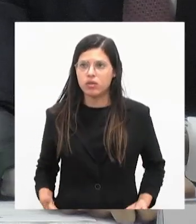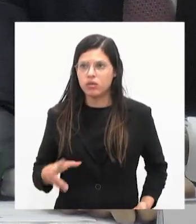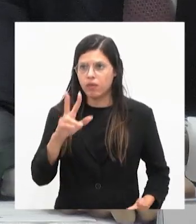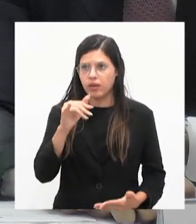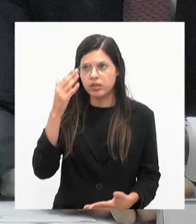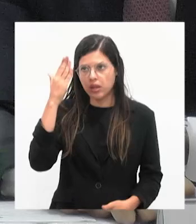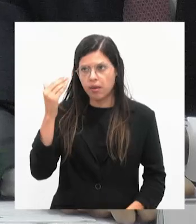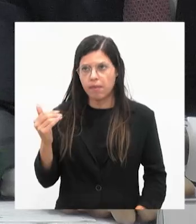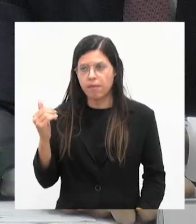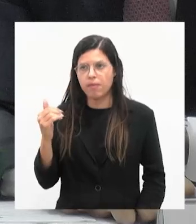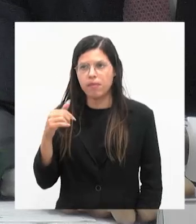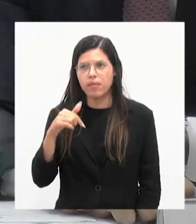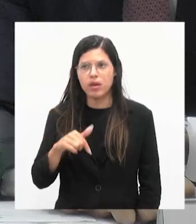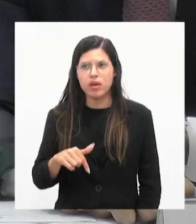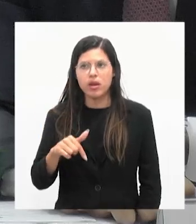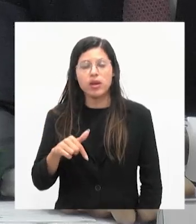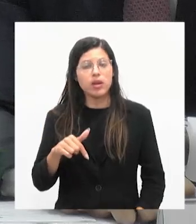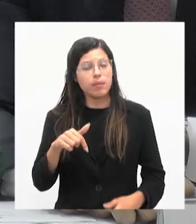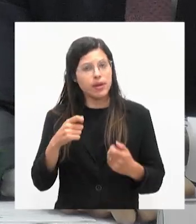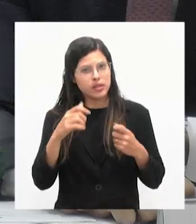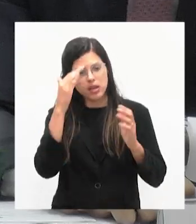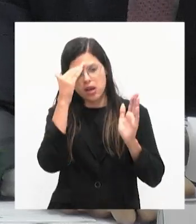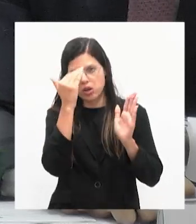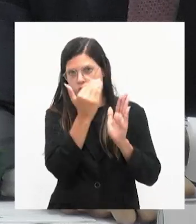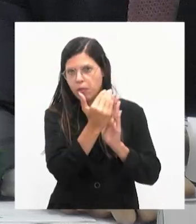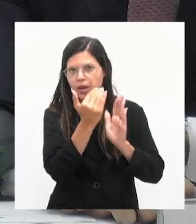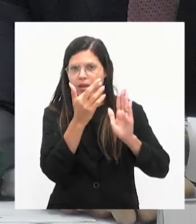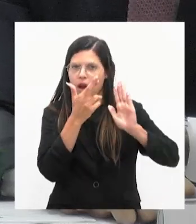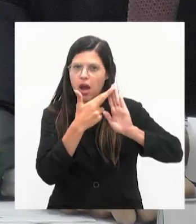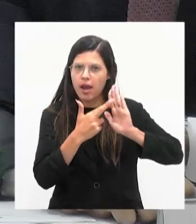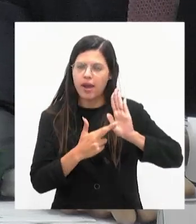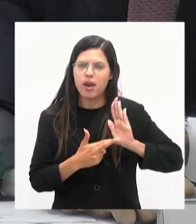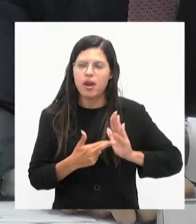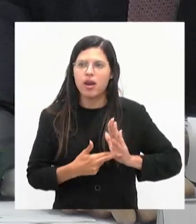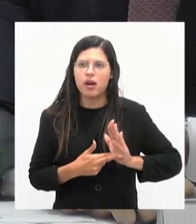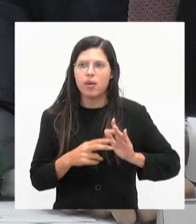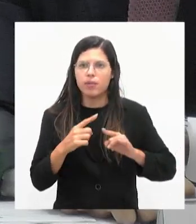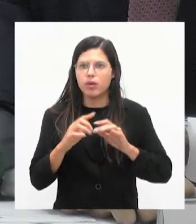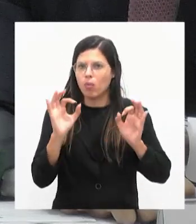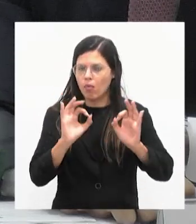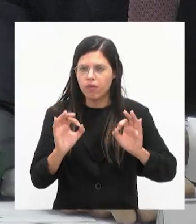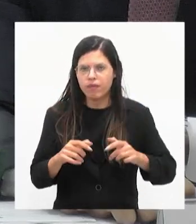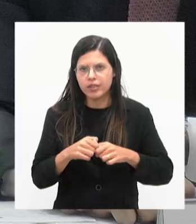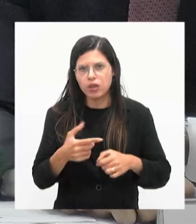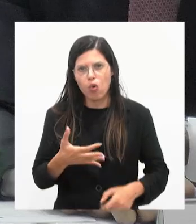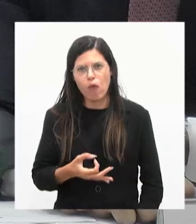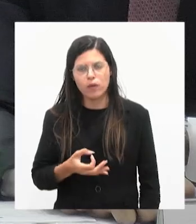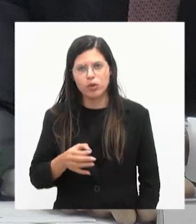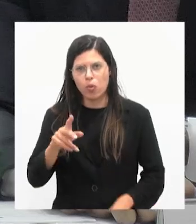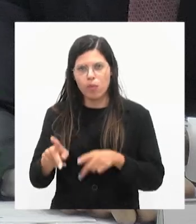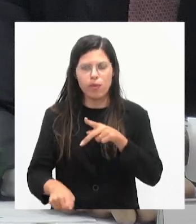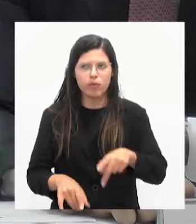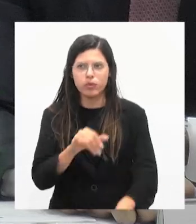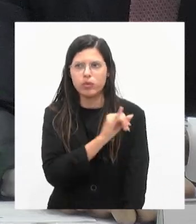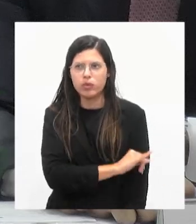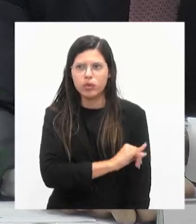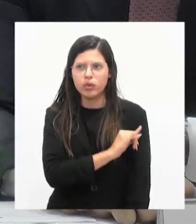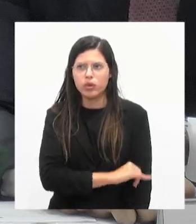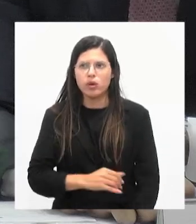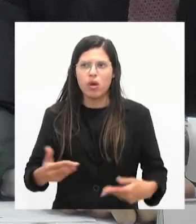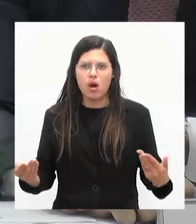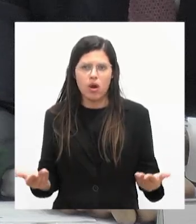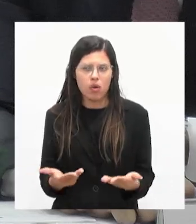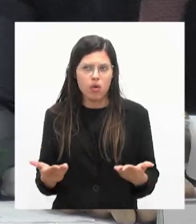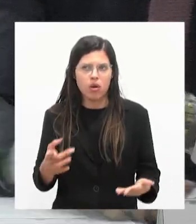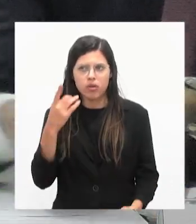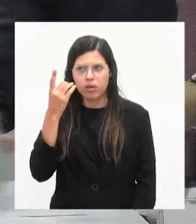para passar por aqui precisa cumprir todos os critérios, porque ninguém vai fazer covardia com o povo do Rio de Janeiro. Quero franquear a